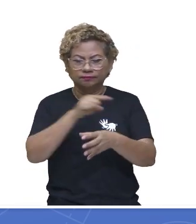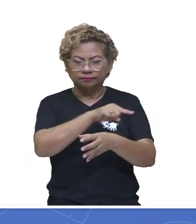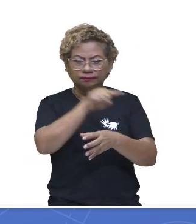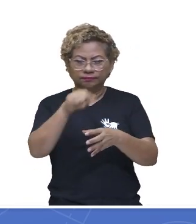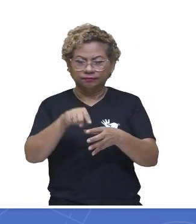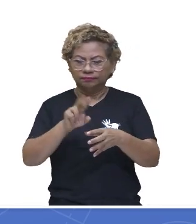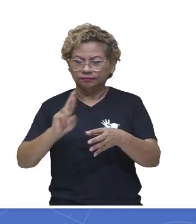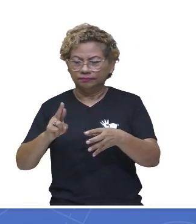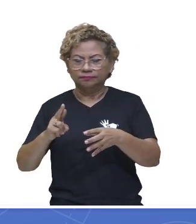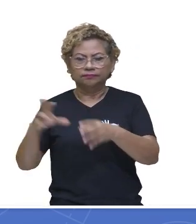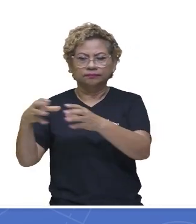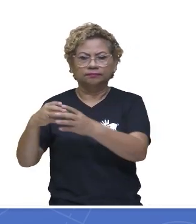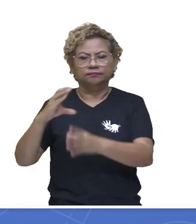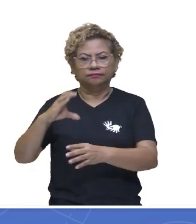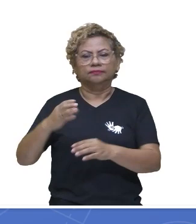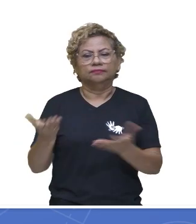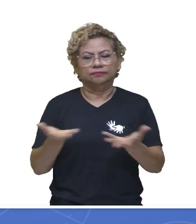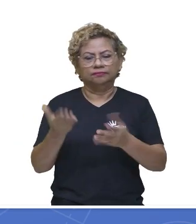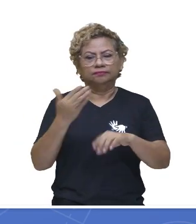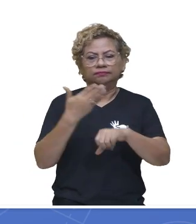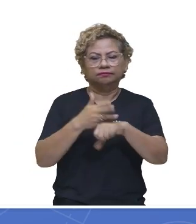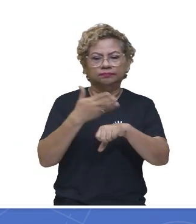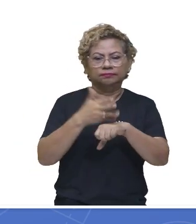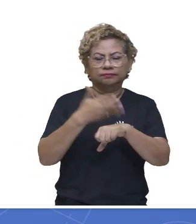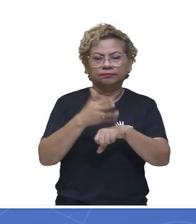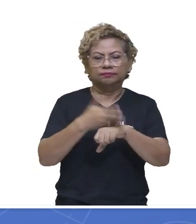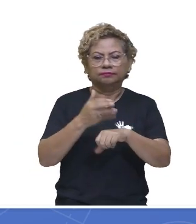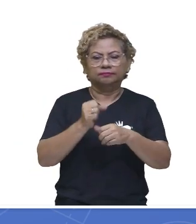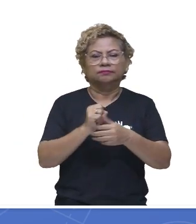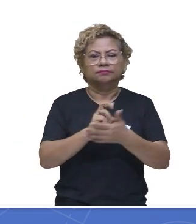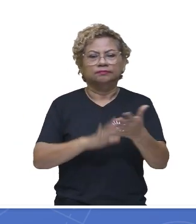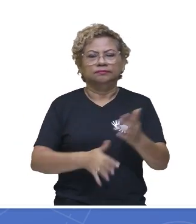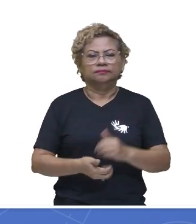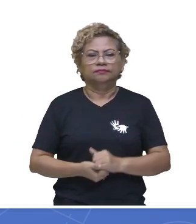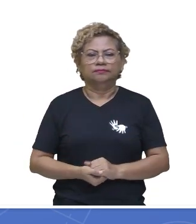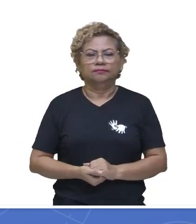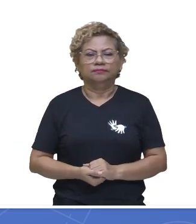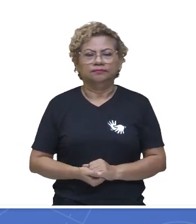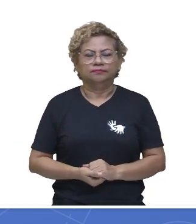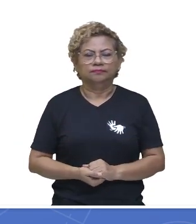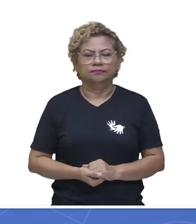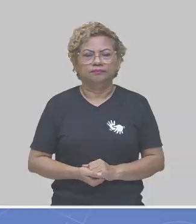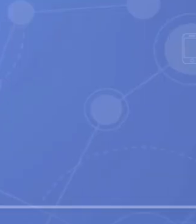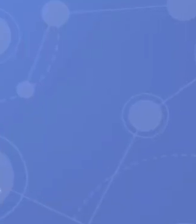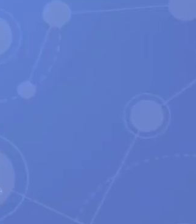bom? Agora a gente vai exercitar um pouquinho, vamos ver a nossa DLI.